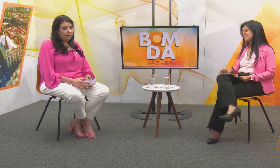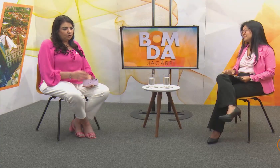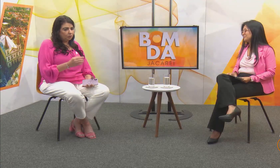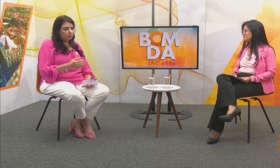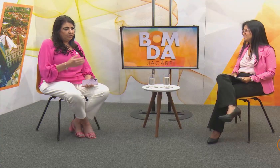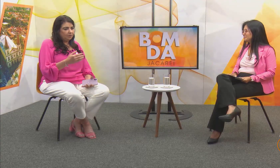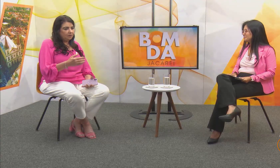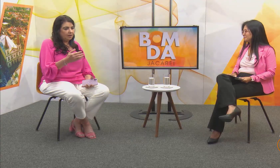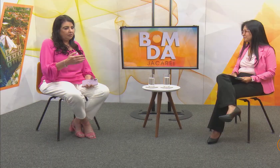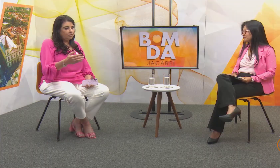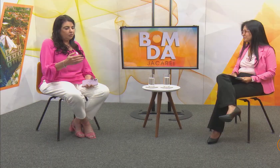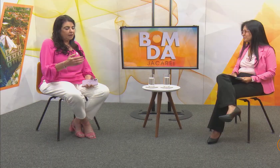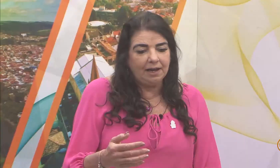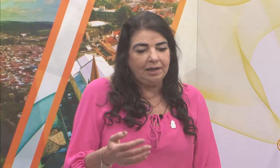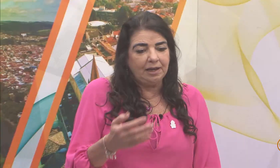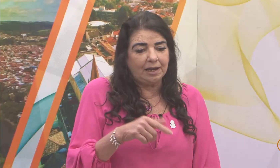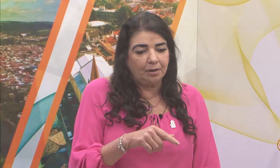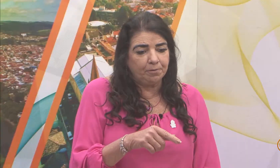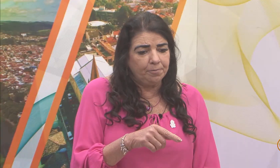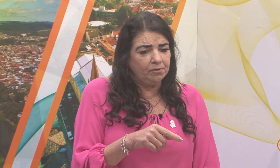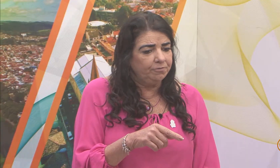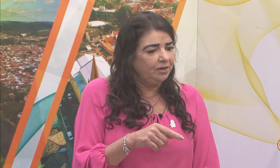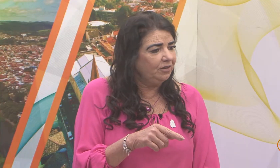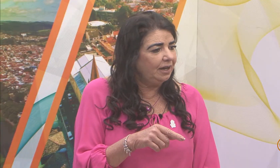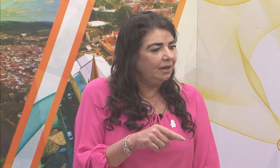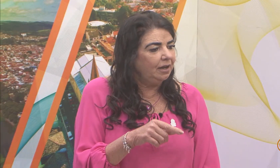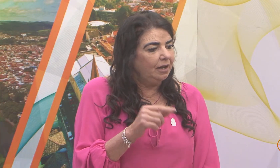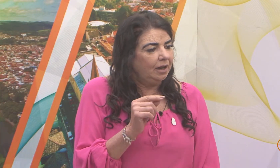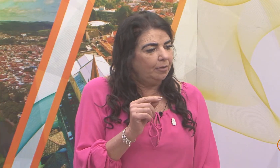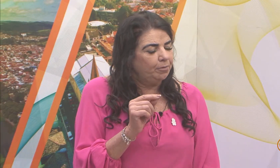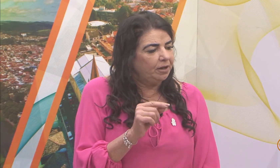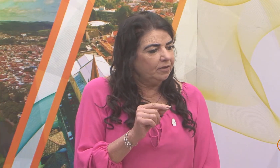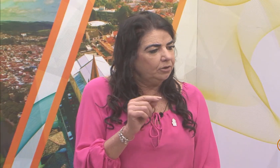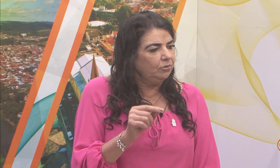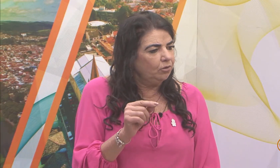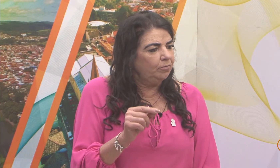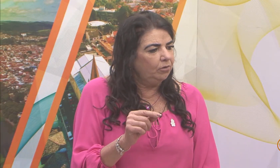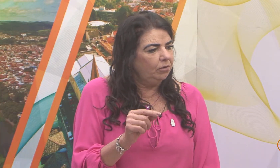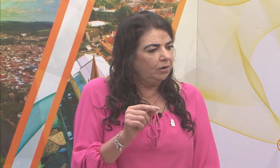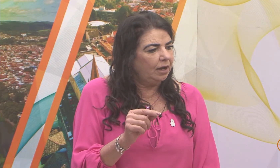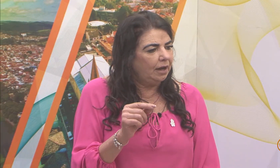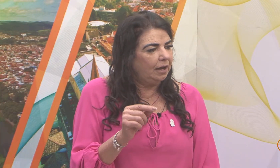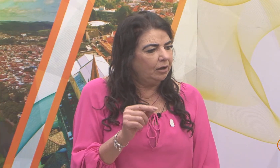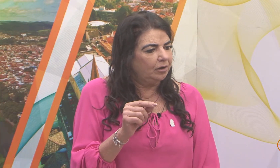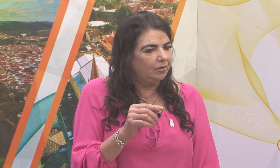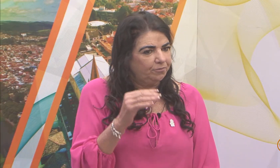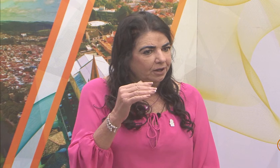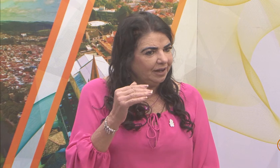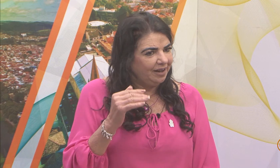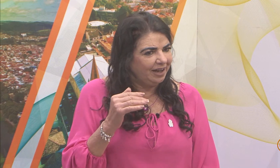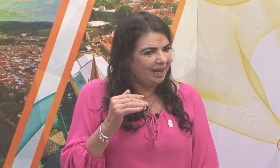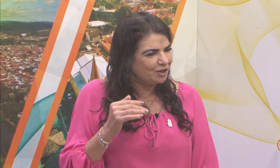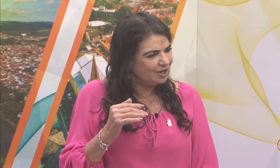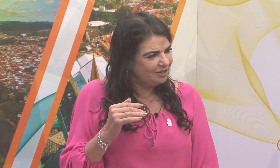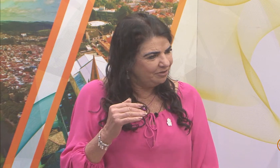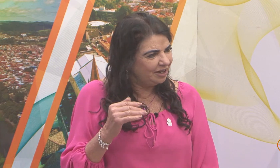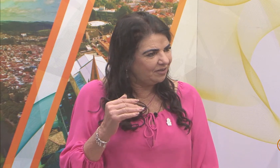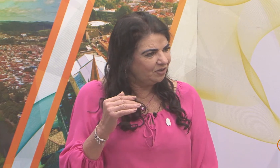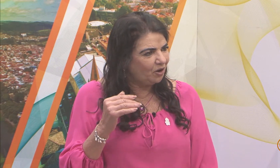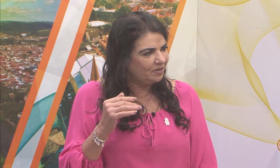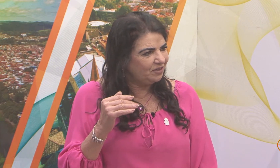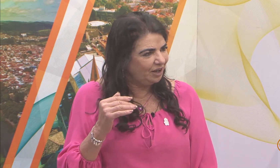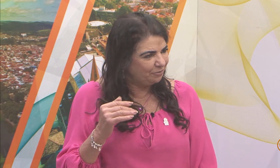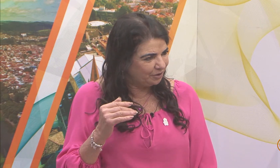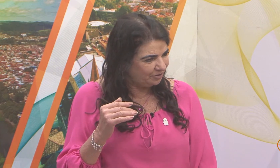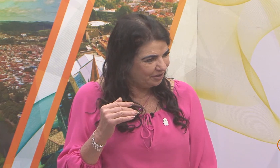certeza. Todo ano a gente tem que colocar, e a própria Covid, né? A população não tomou, foi relaxando